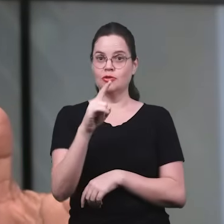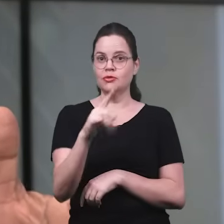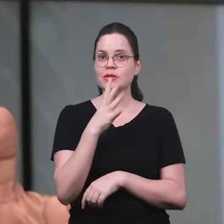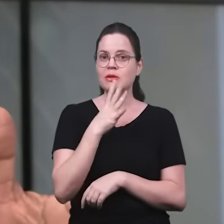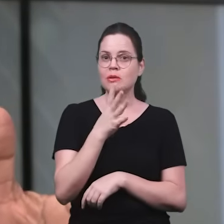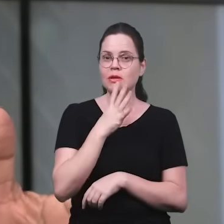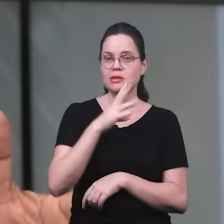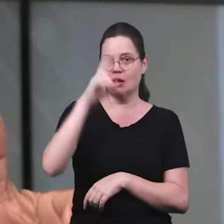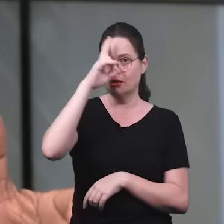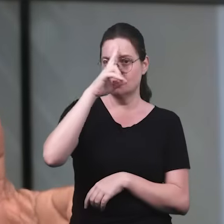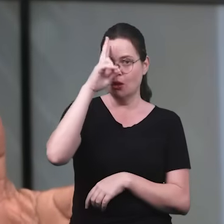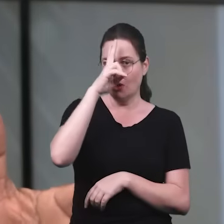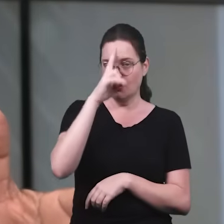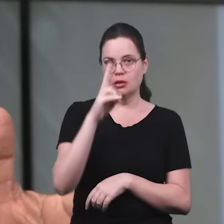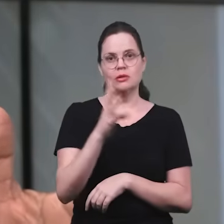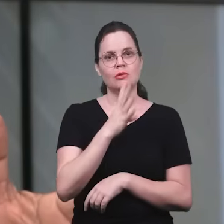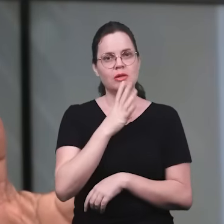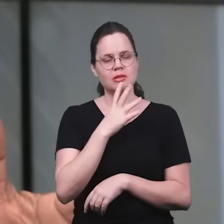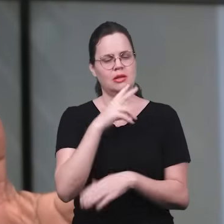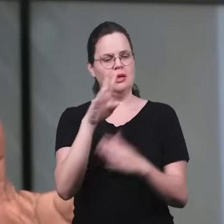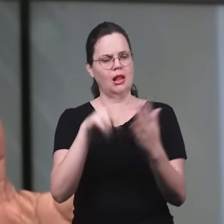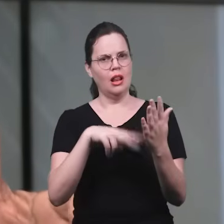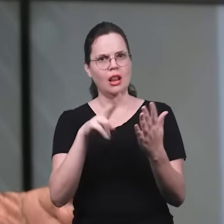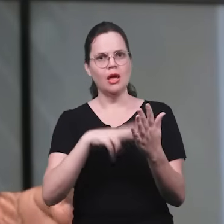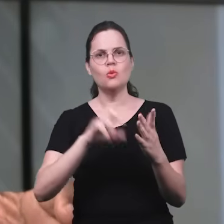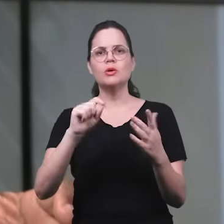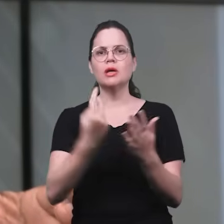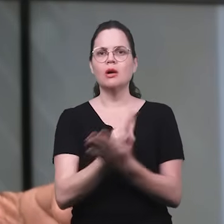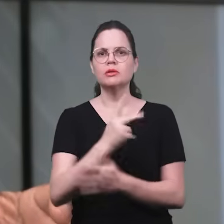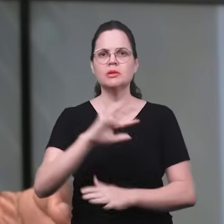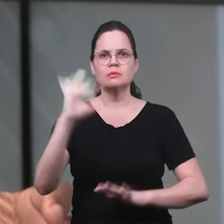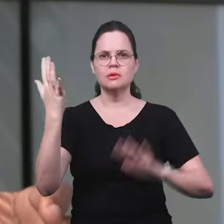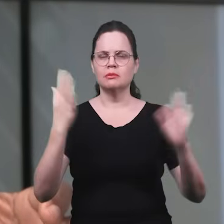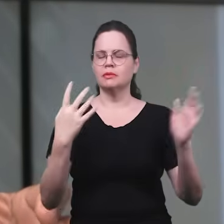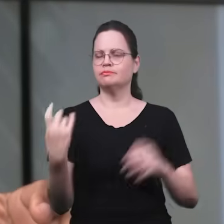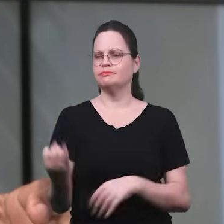conhecer a história, conhecer os fatos, conhecer